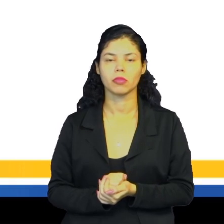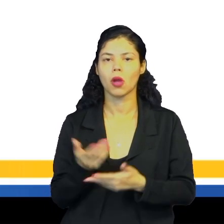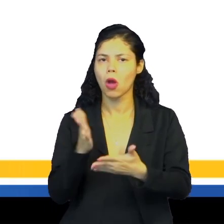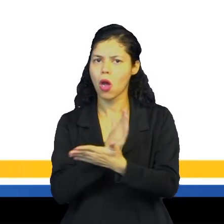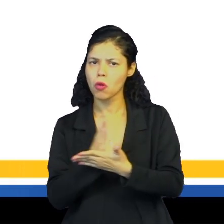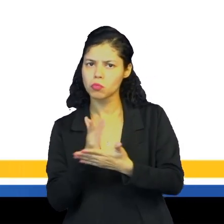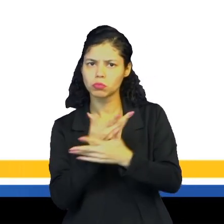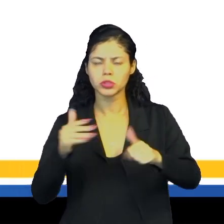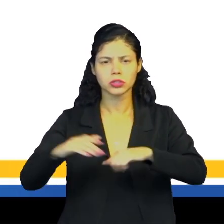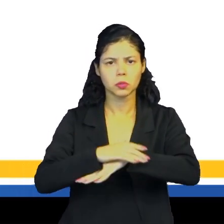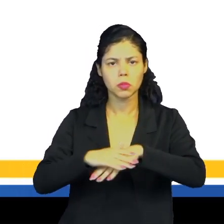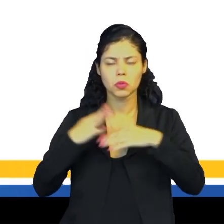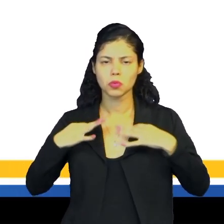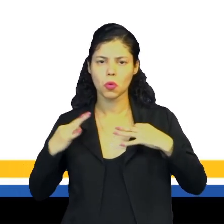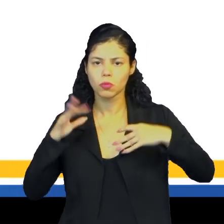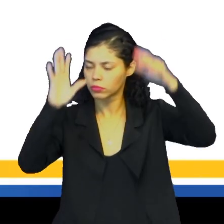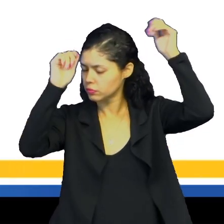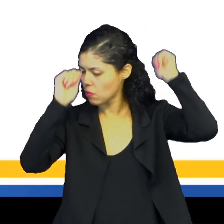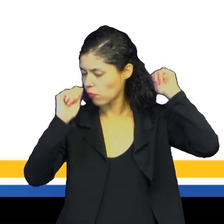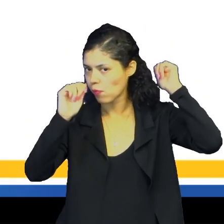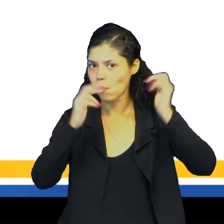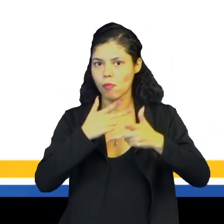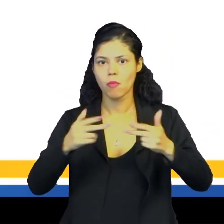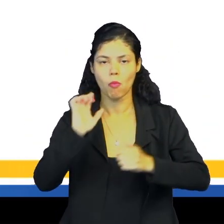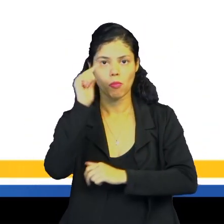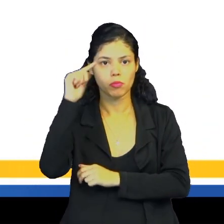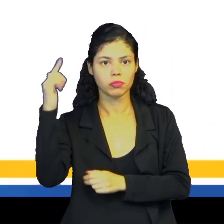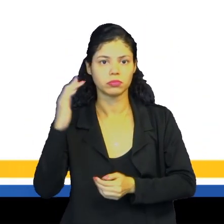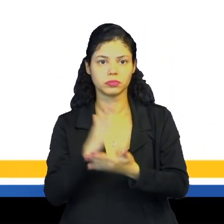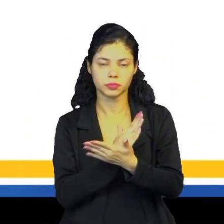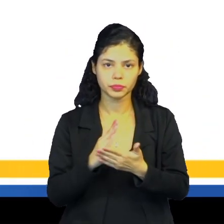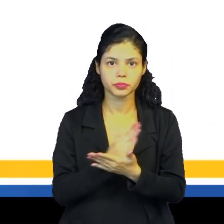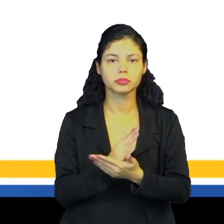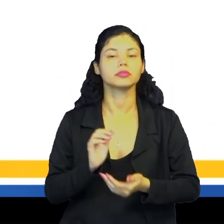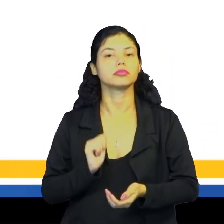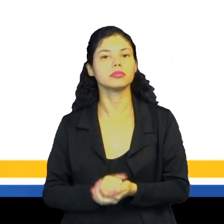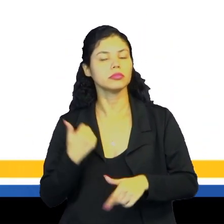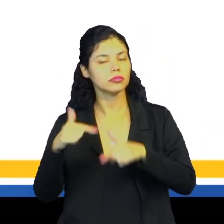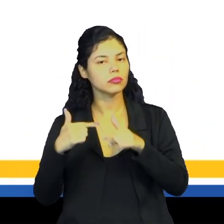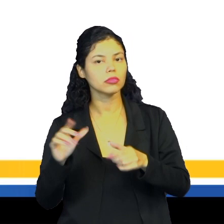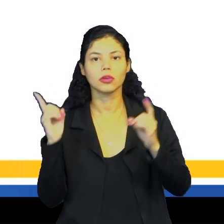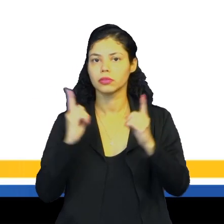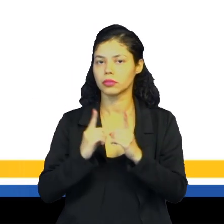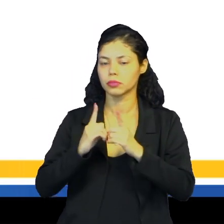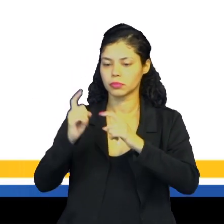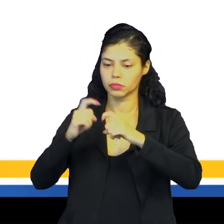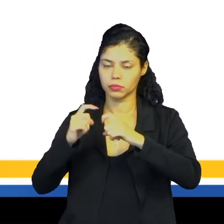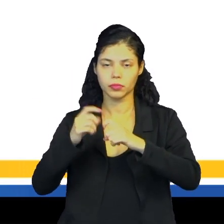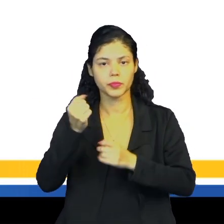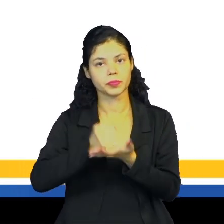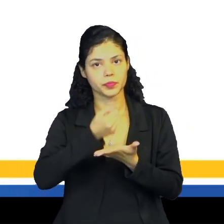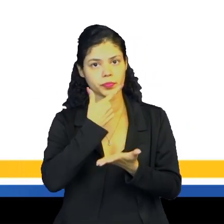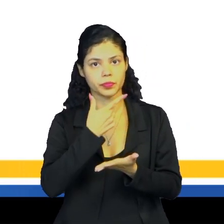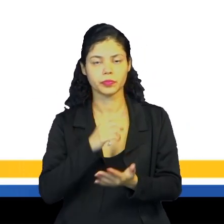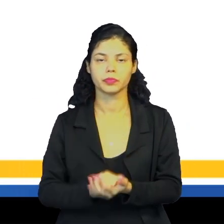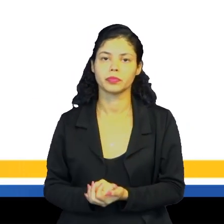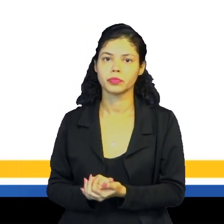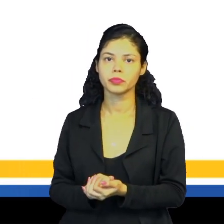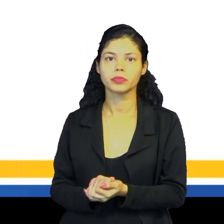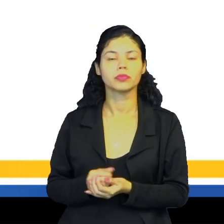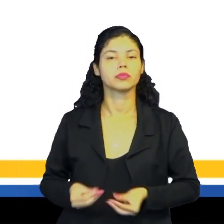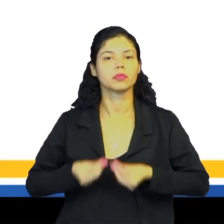material, sapatos, roupas, chapéus, etc., ou algum tipo de serviço, atendimento médico, remédios, verba